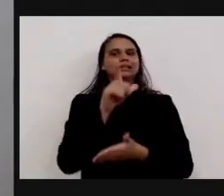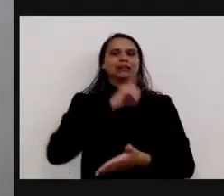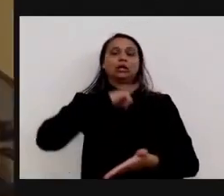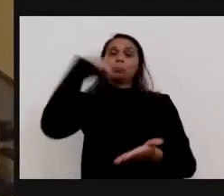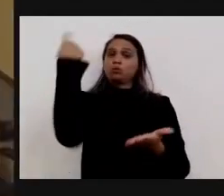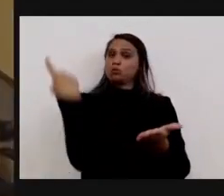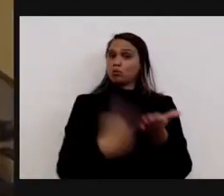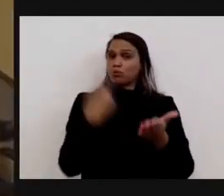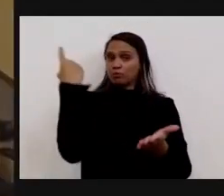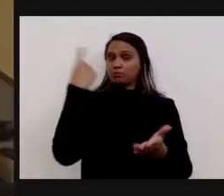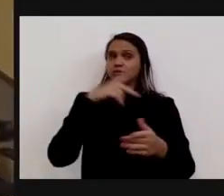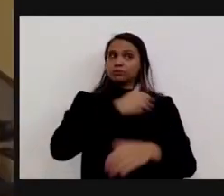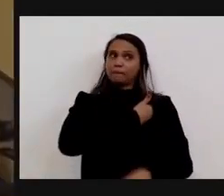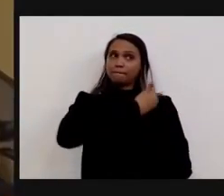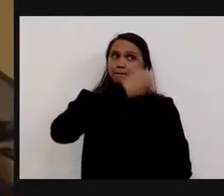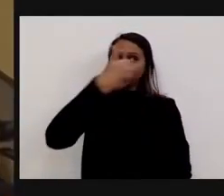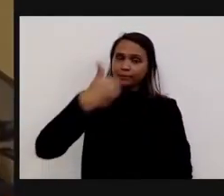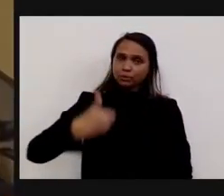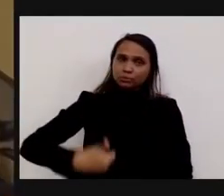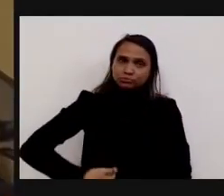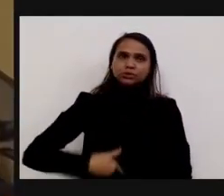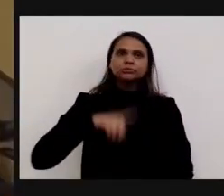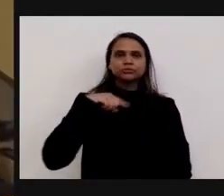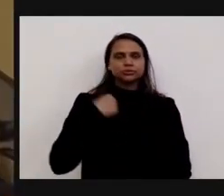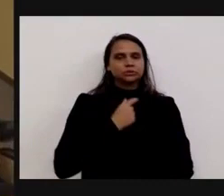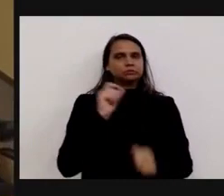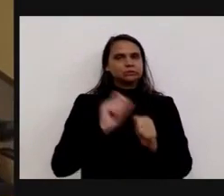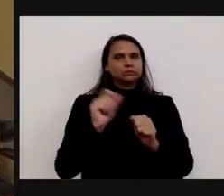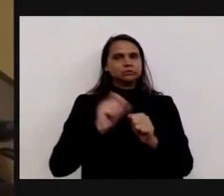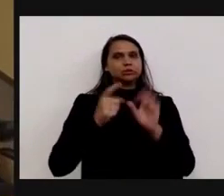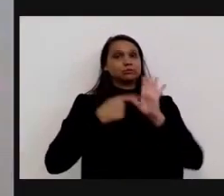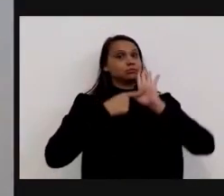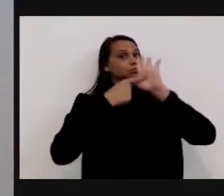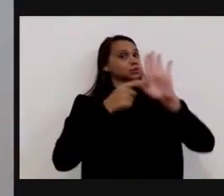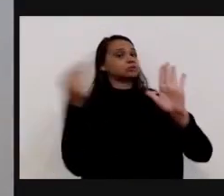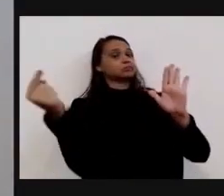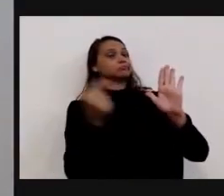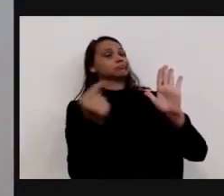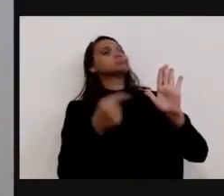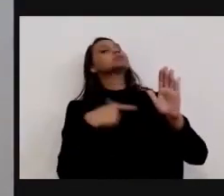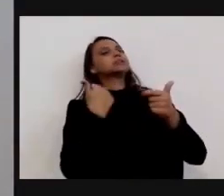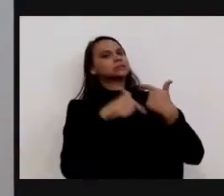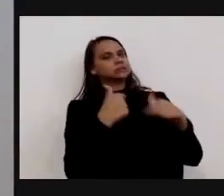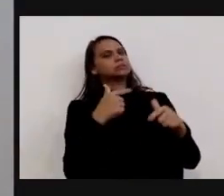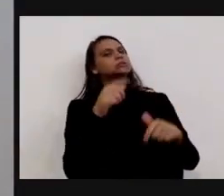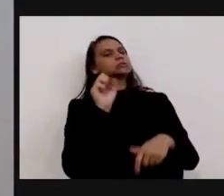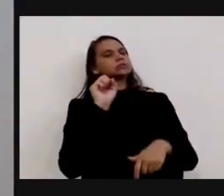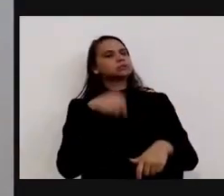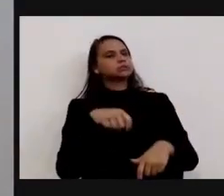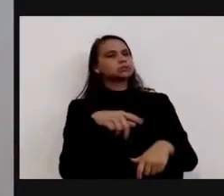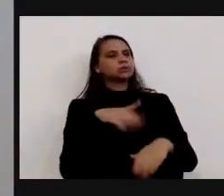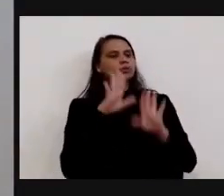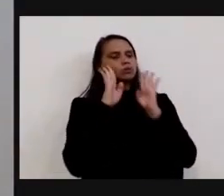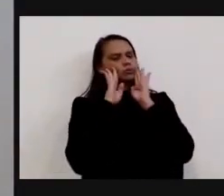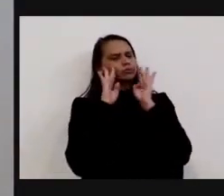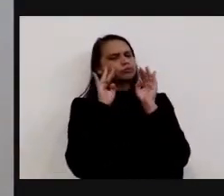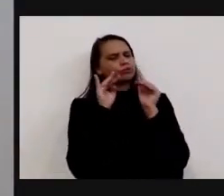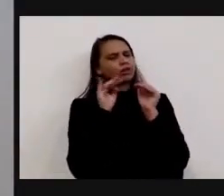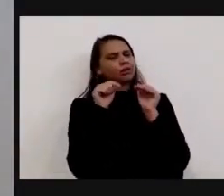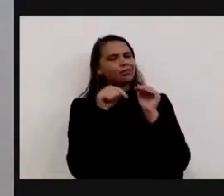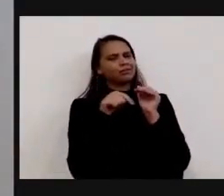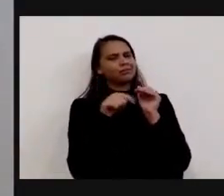público que a gente o que a gente faz a gente precisa mostrar que a gente está entregando também então eu gosto de focar nesse outro